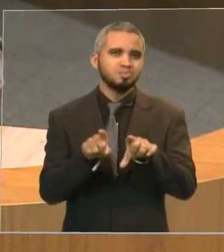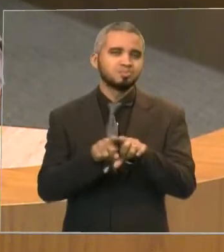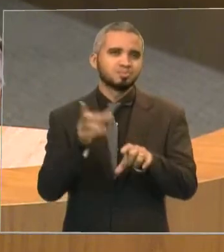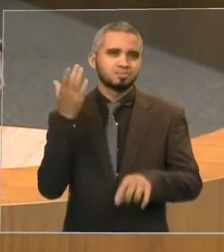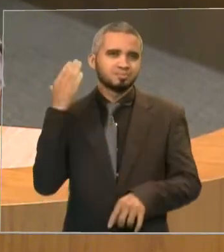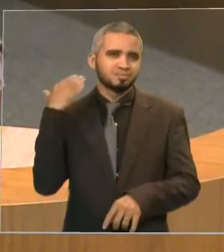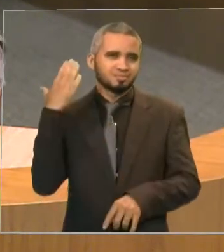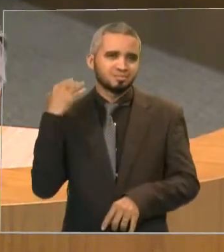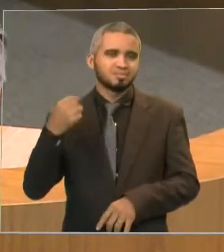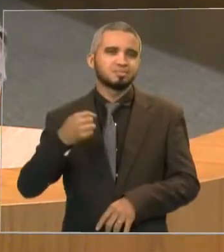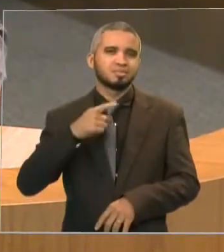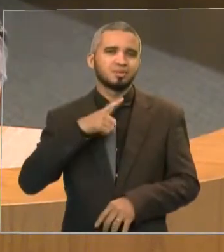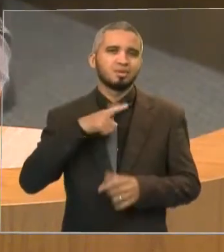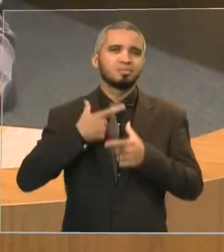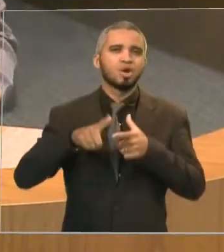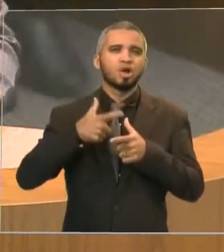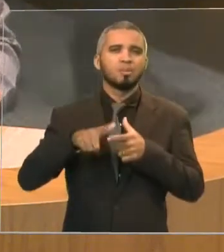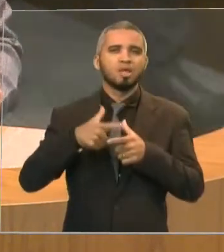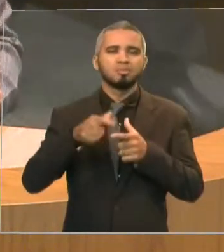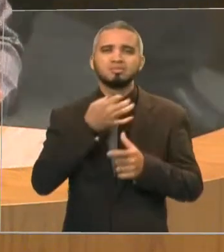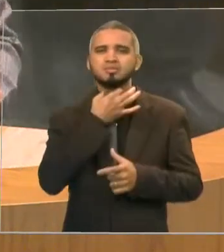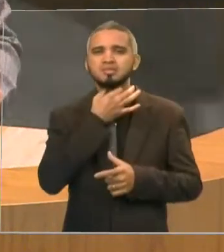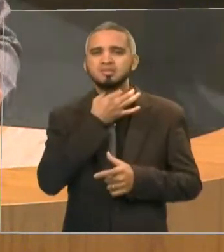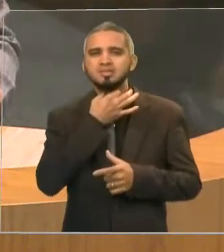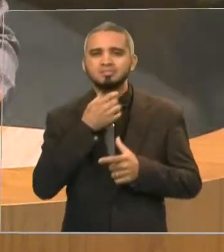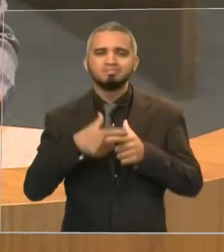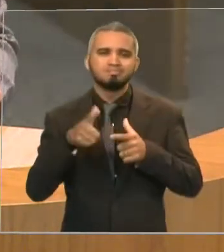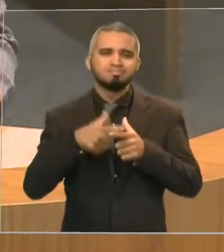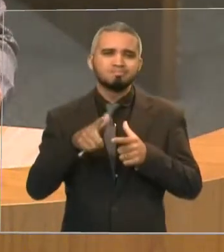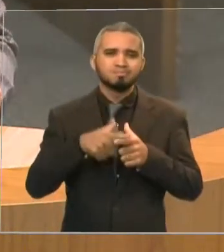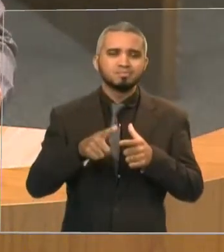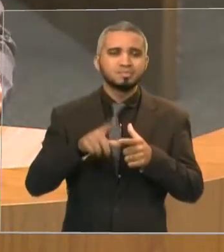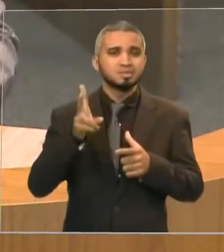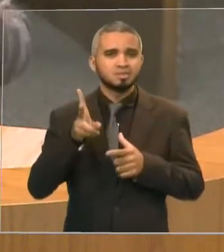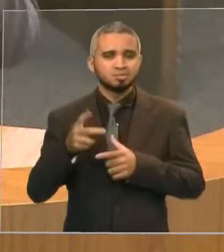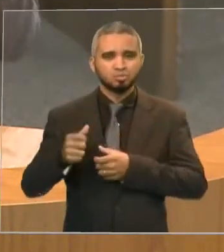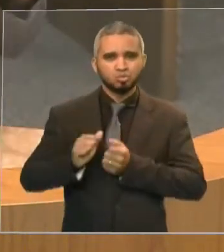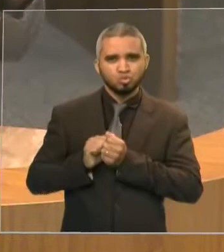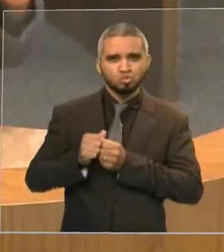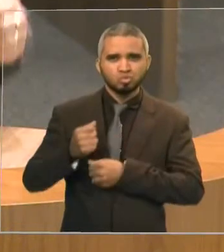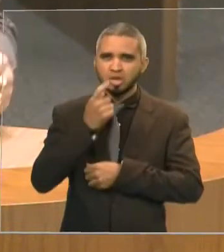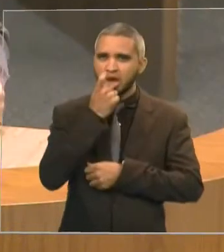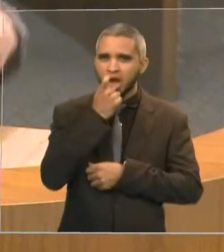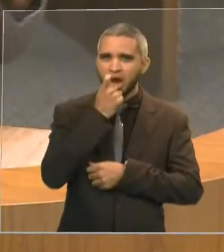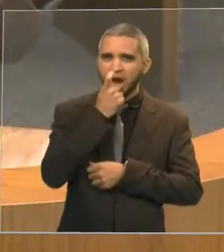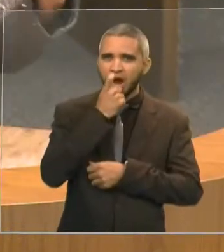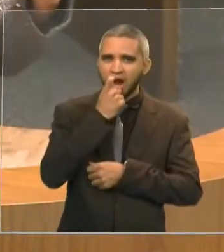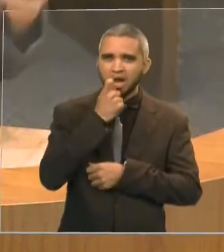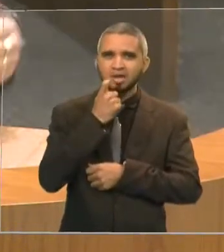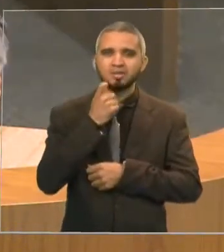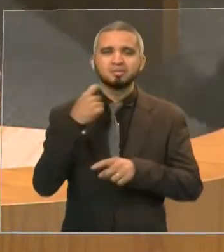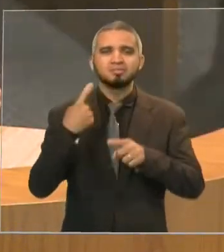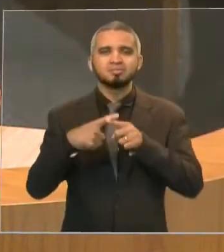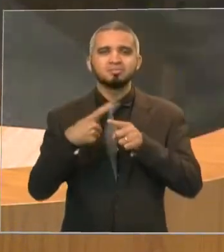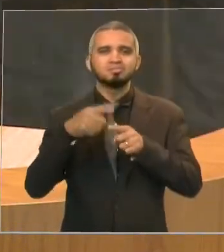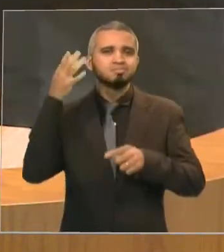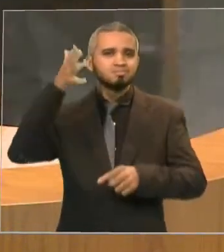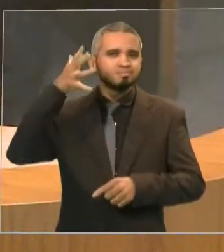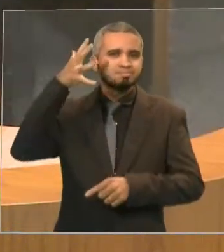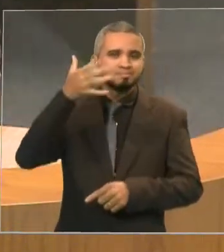na garganta e eu andava com um sprayzinho que eu botava para poder discursar